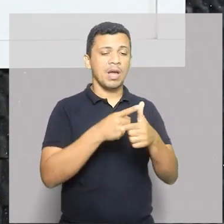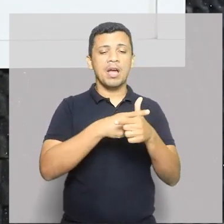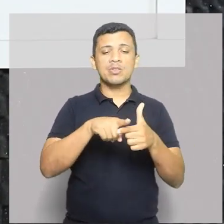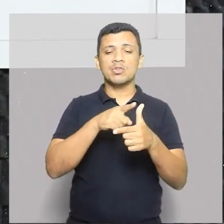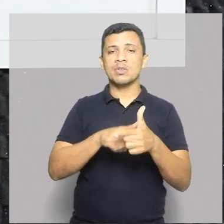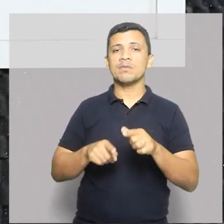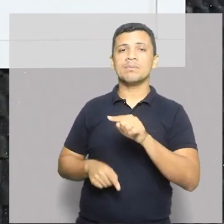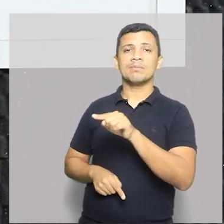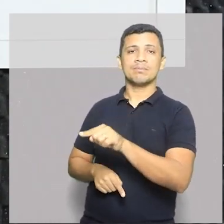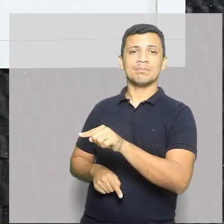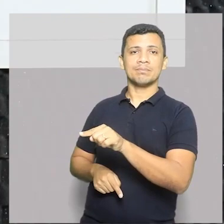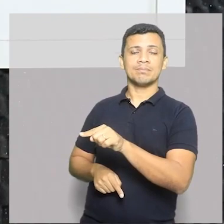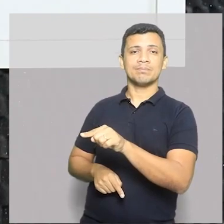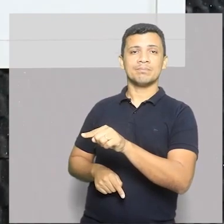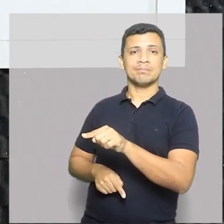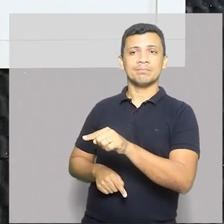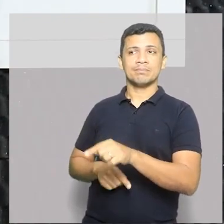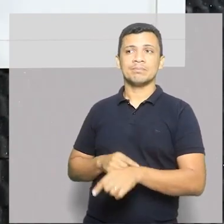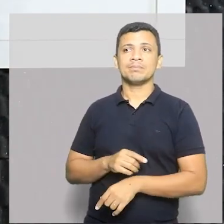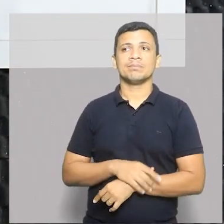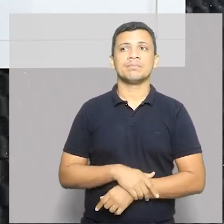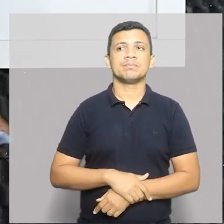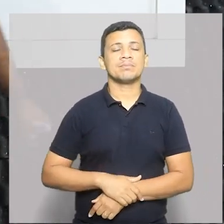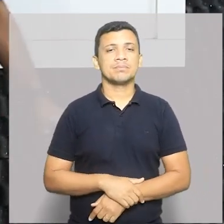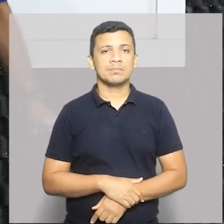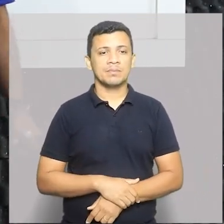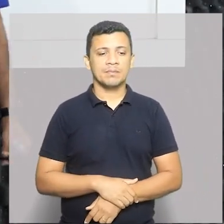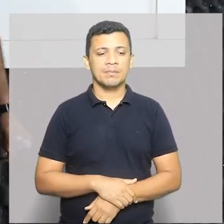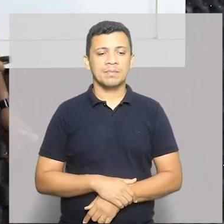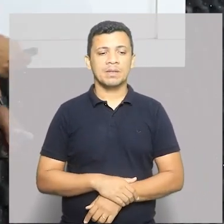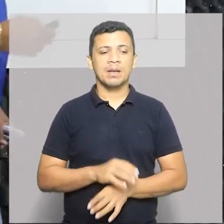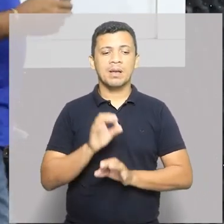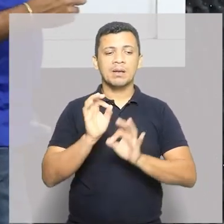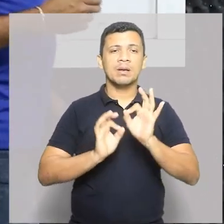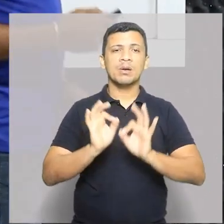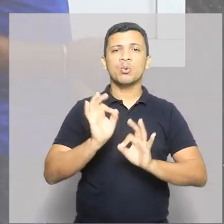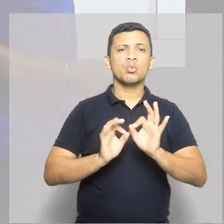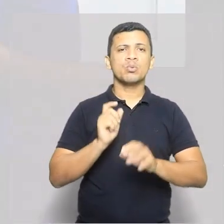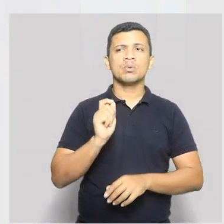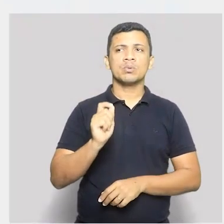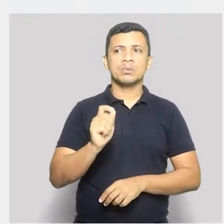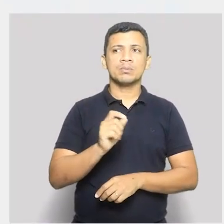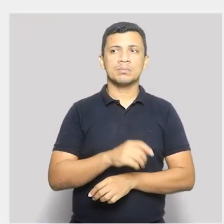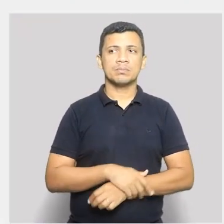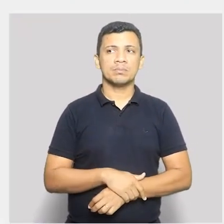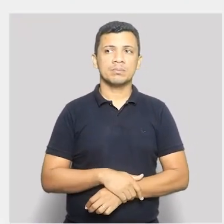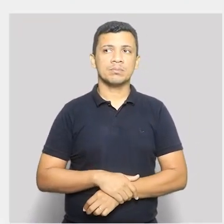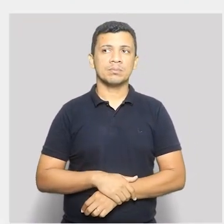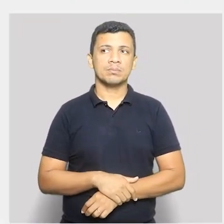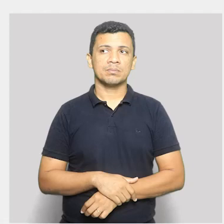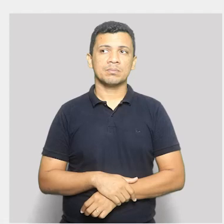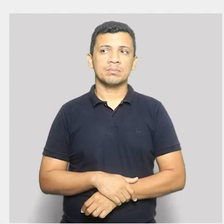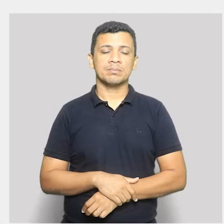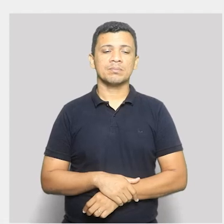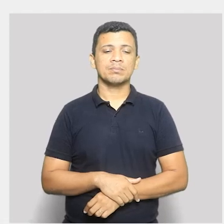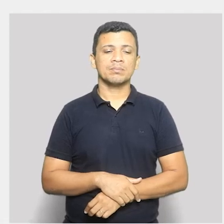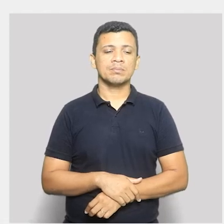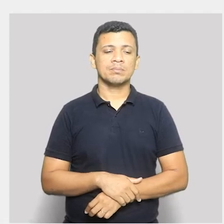do diâmetro do outro. Que no caso, ele quer a nossa ordem de comando, a resolução do